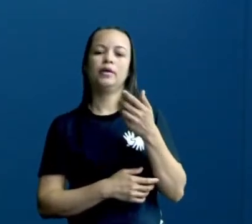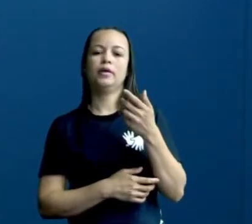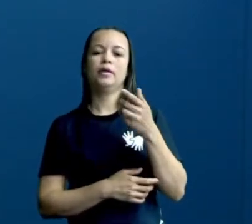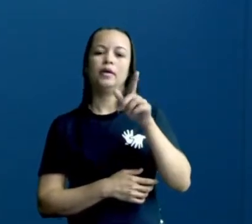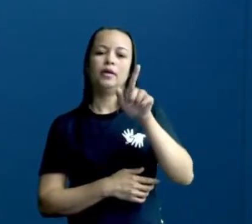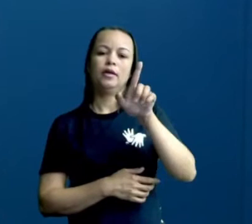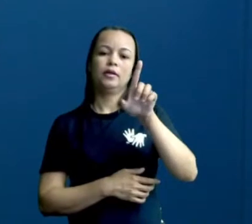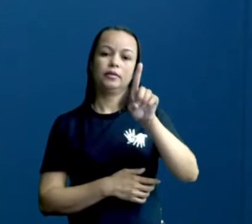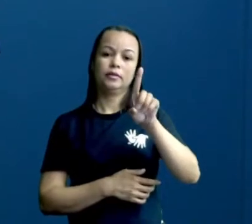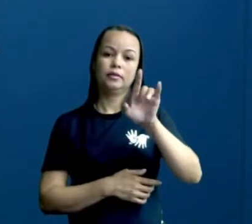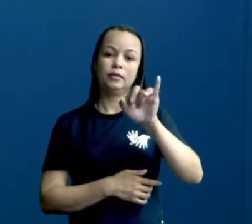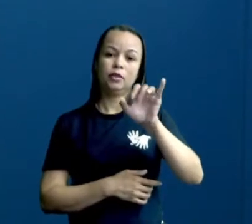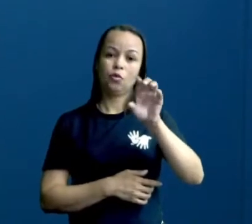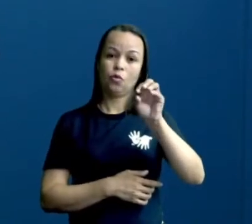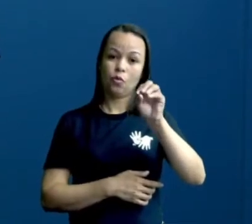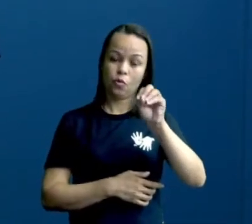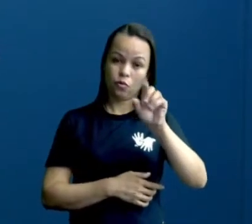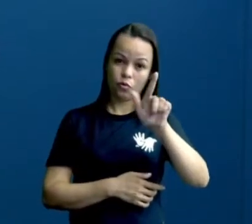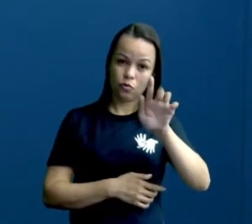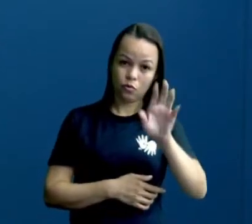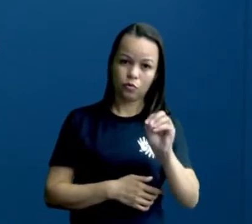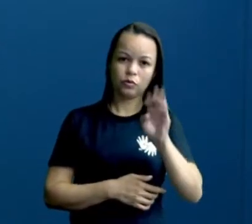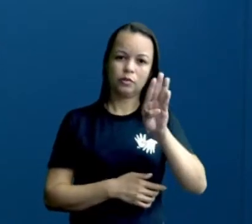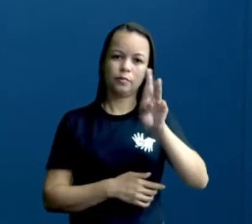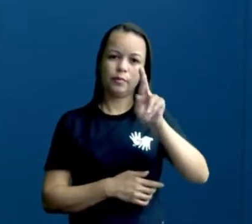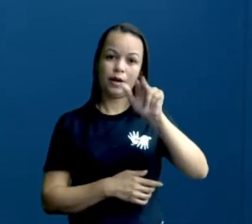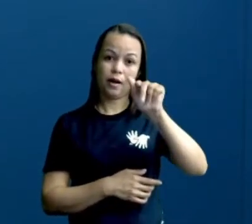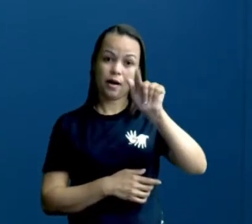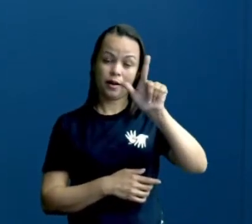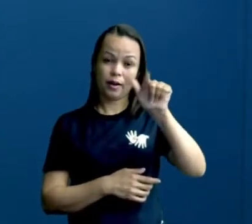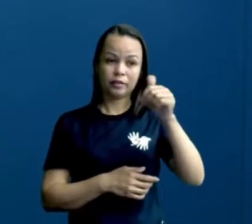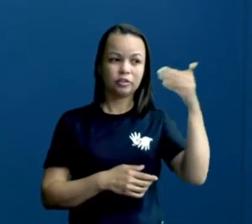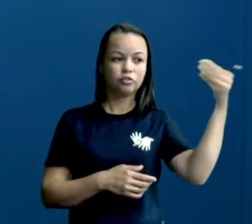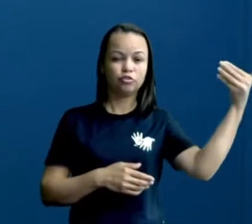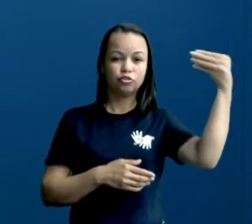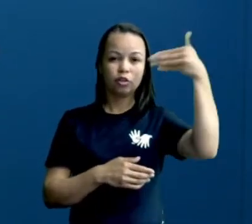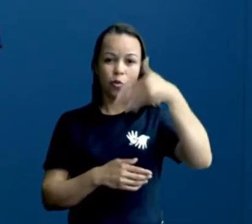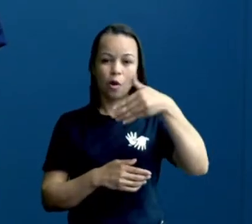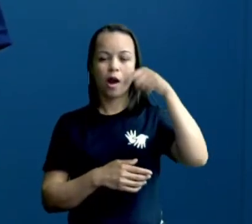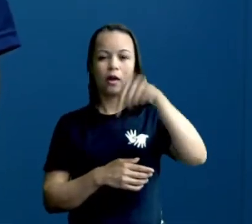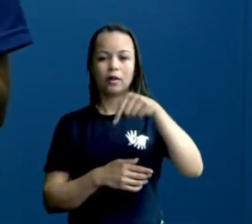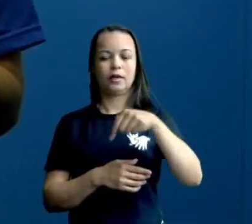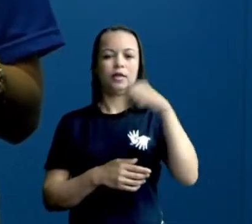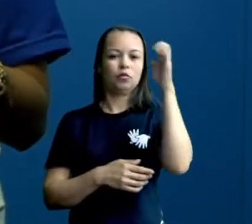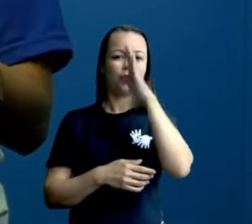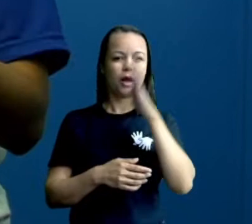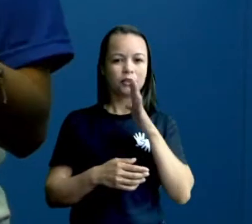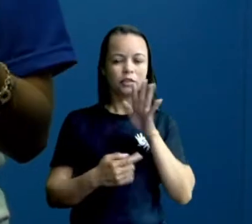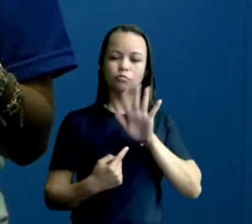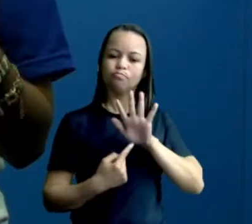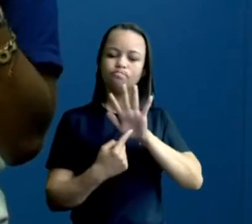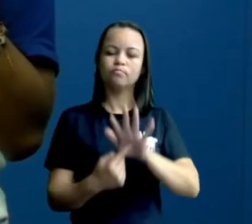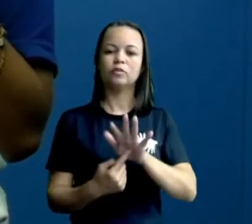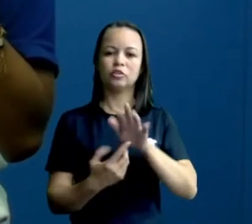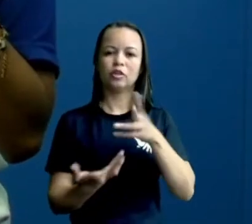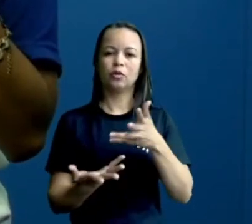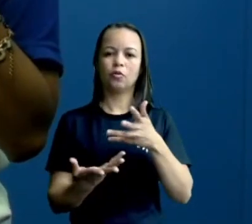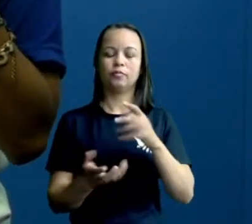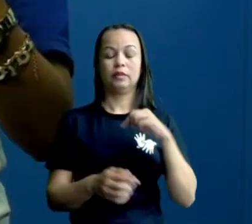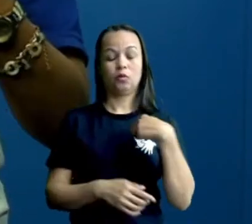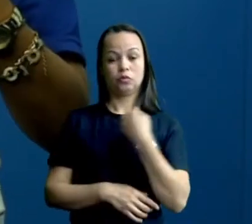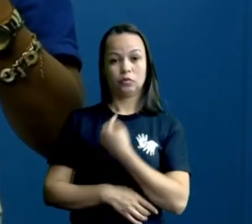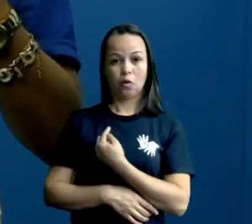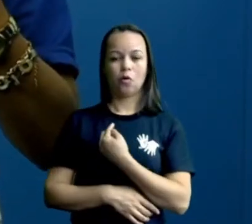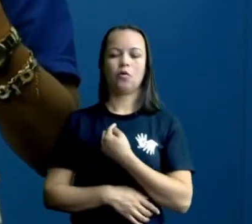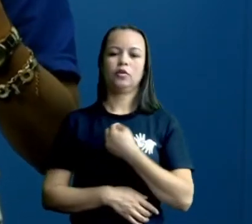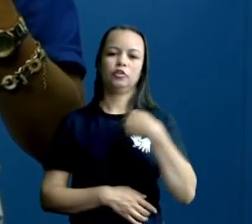do Brasil também. Foi um dos colonizadores que se sobrepôs, se destacou. Então, nós